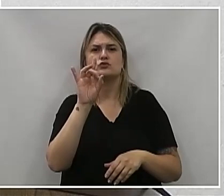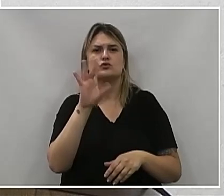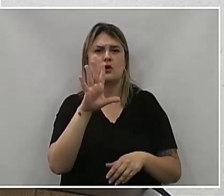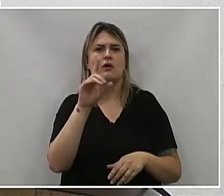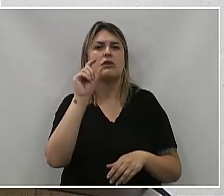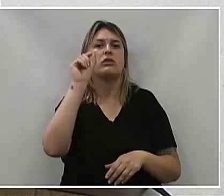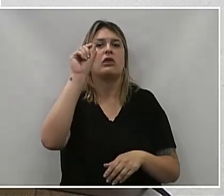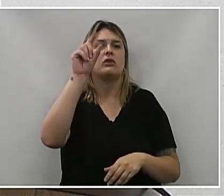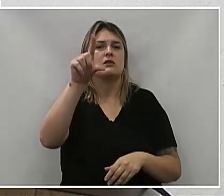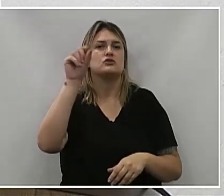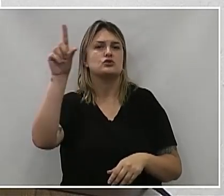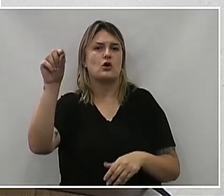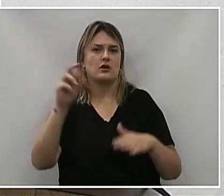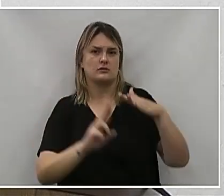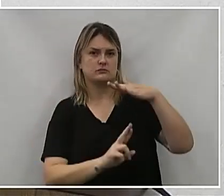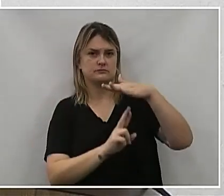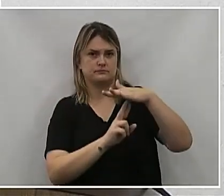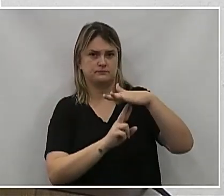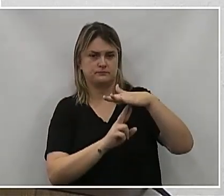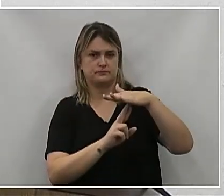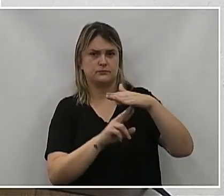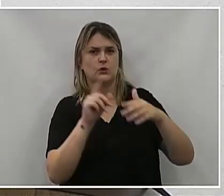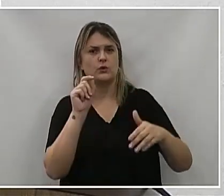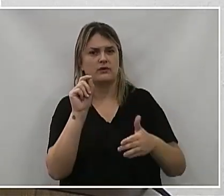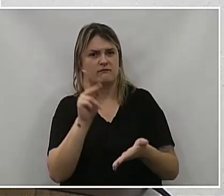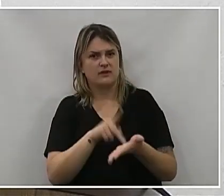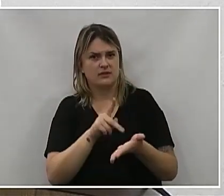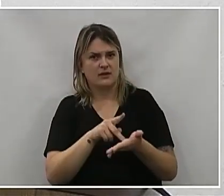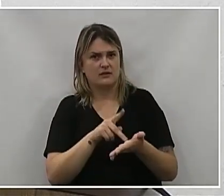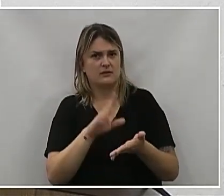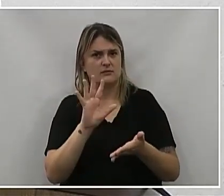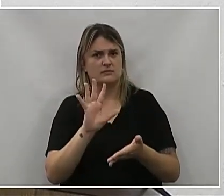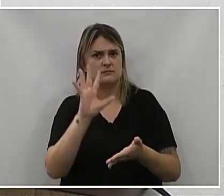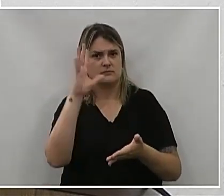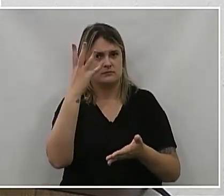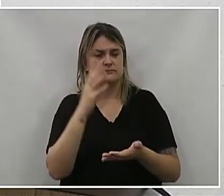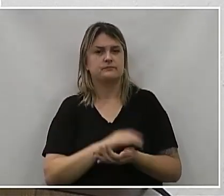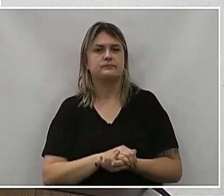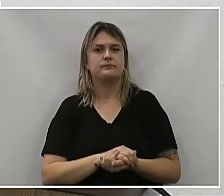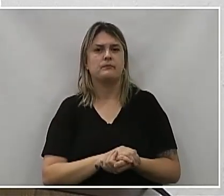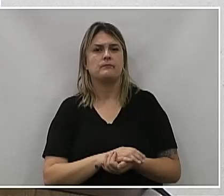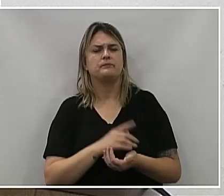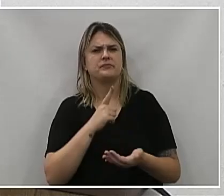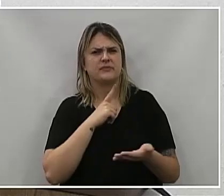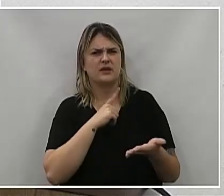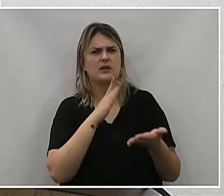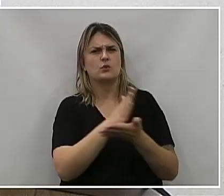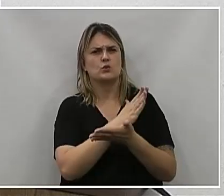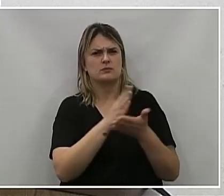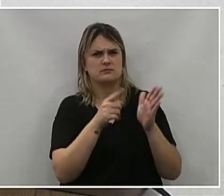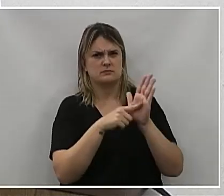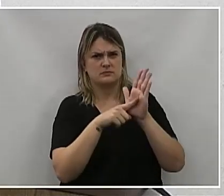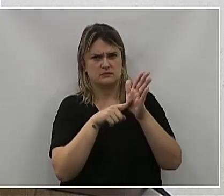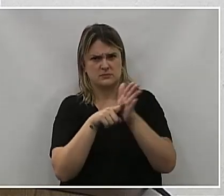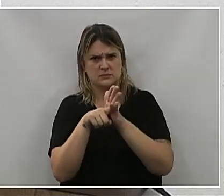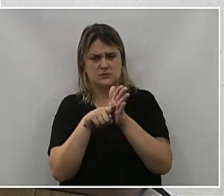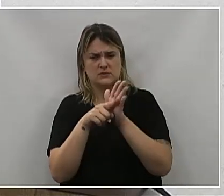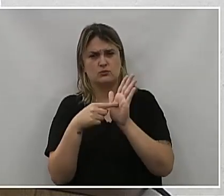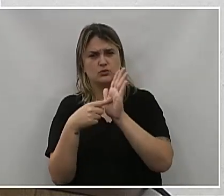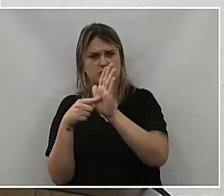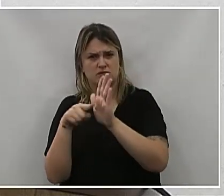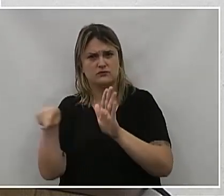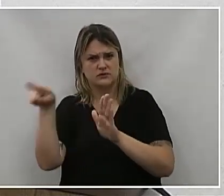os escolhidos da reitoria, que é o que realmente acontecia lá na Uniuv. Então, assim, eu trouxe alguns dados para apresentar para os senhores vereadores e